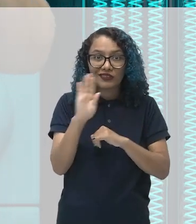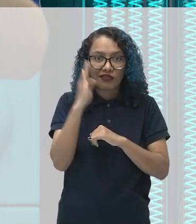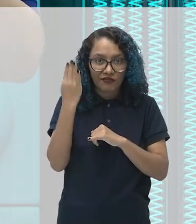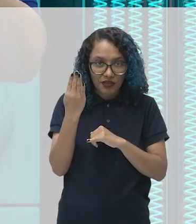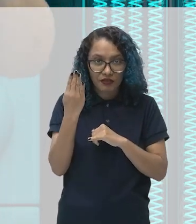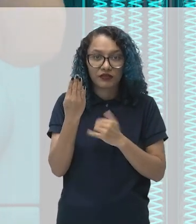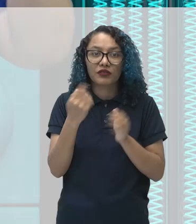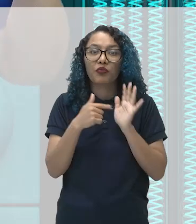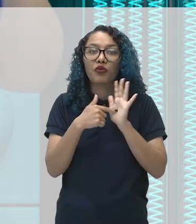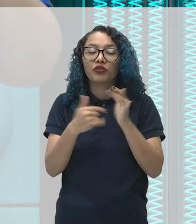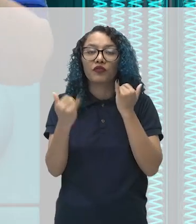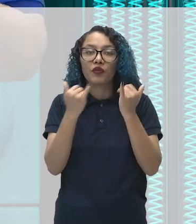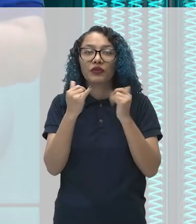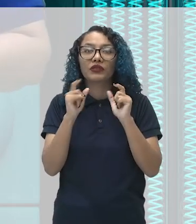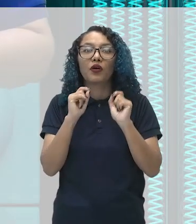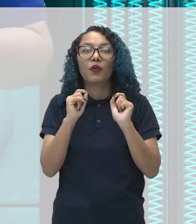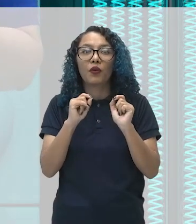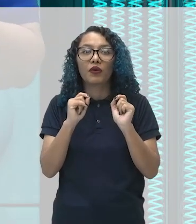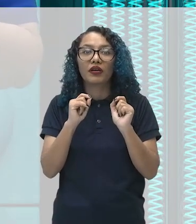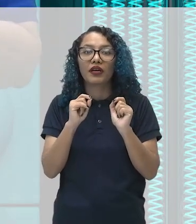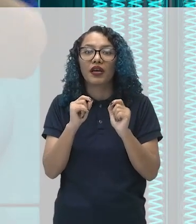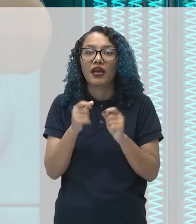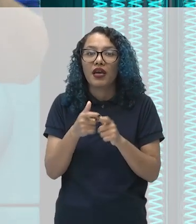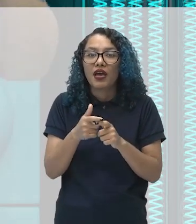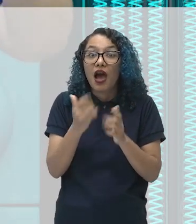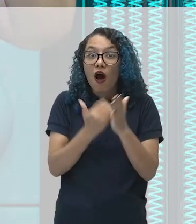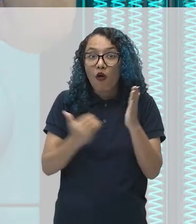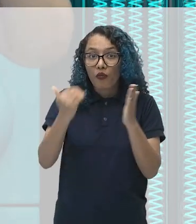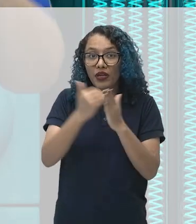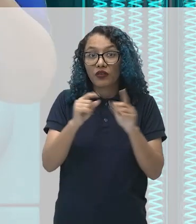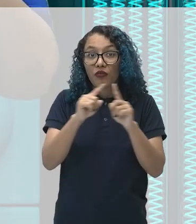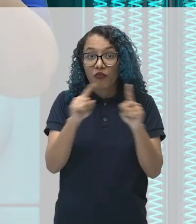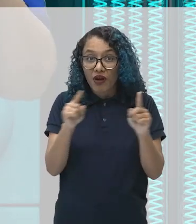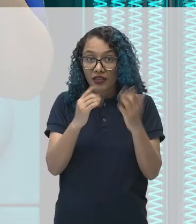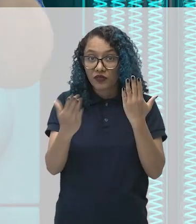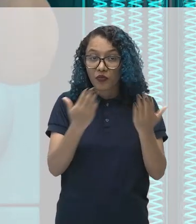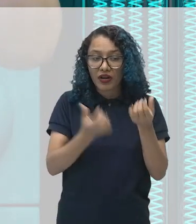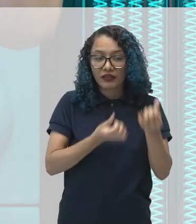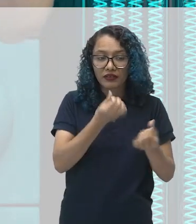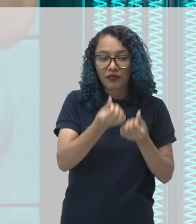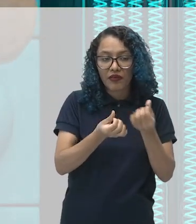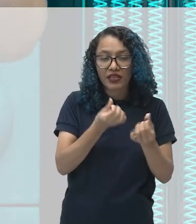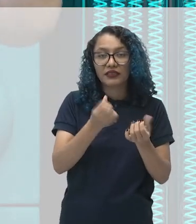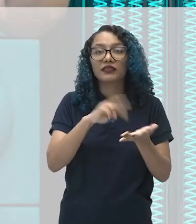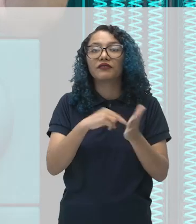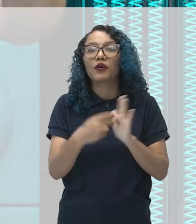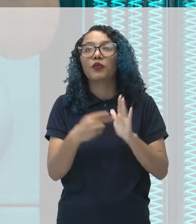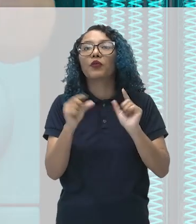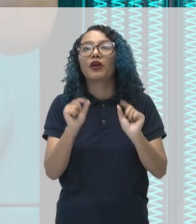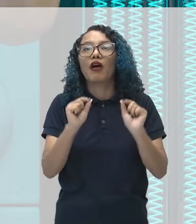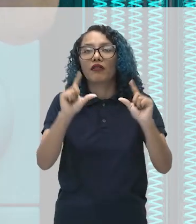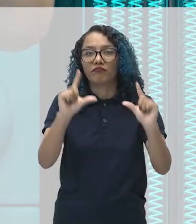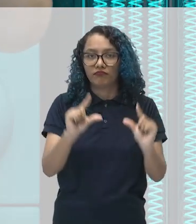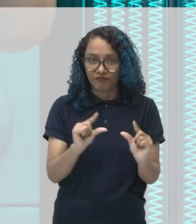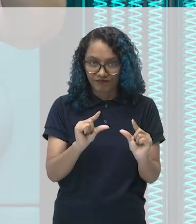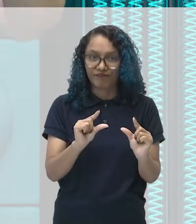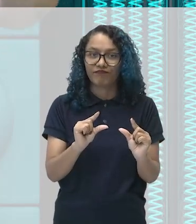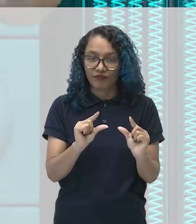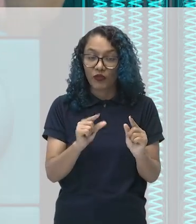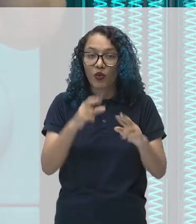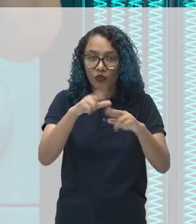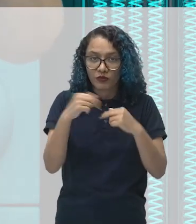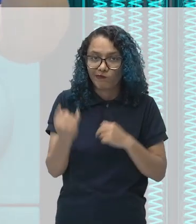aumento e, na verdade, na comparação entre semestres, foi uma redução. Então, por isso que é